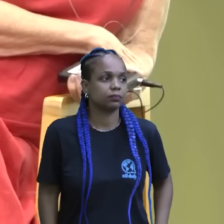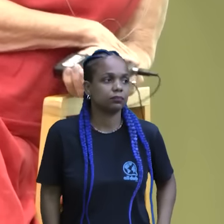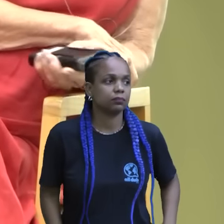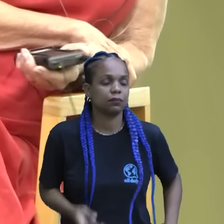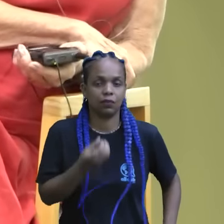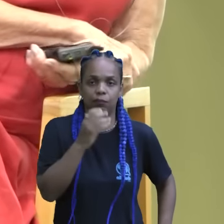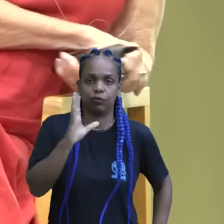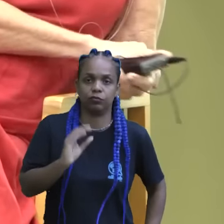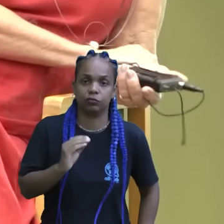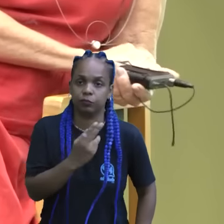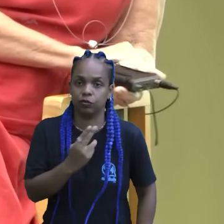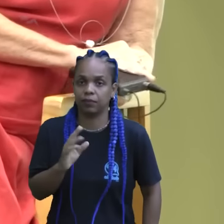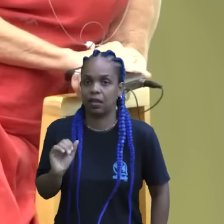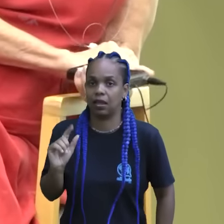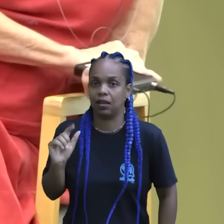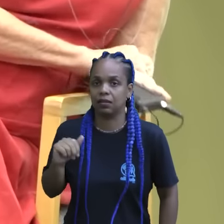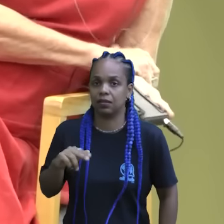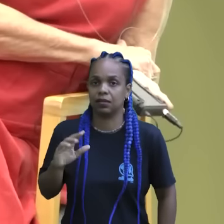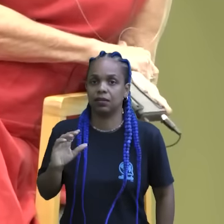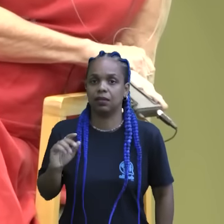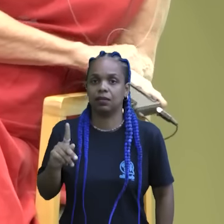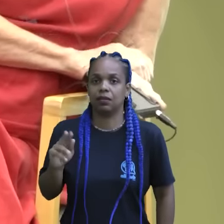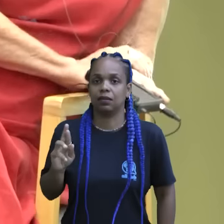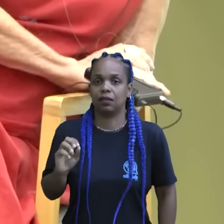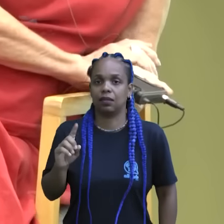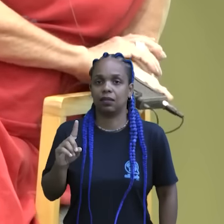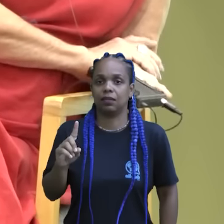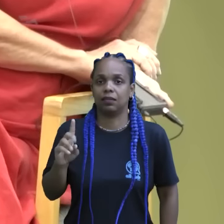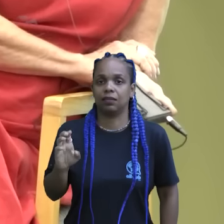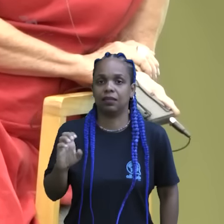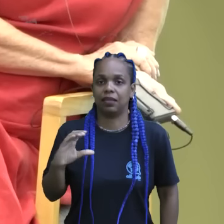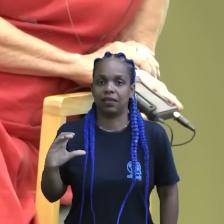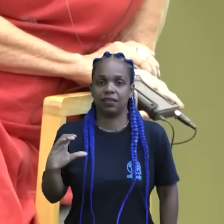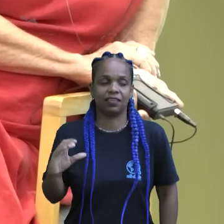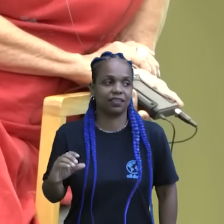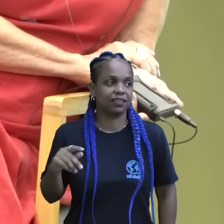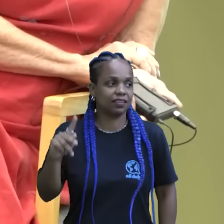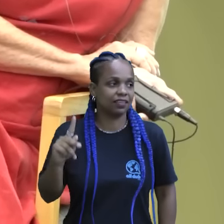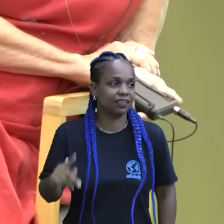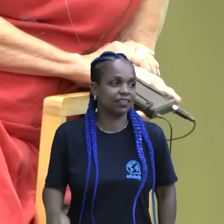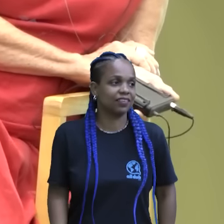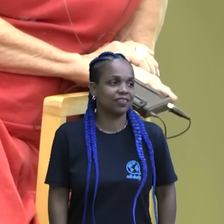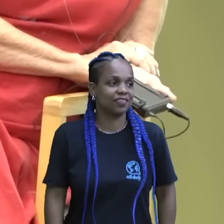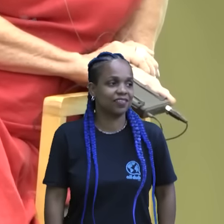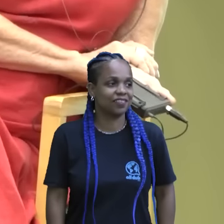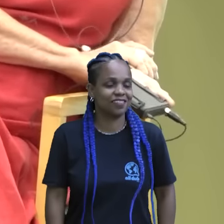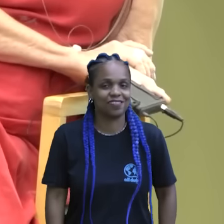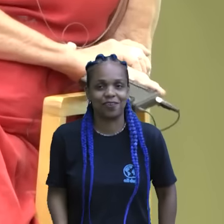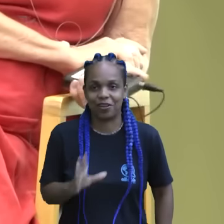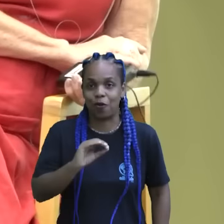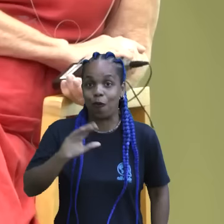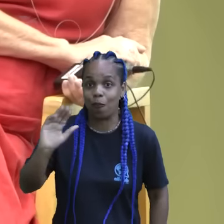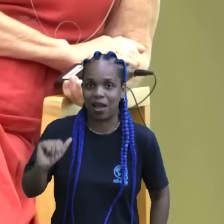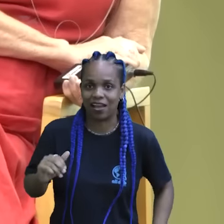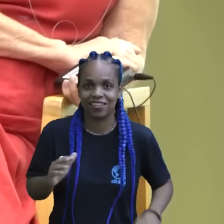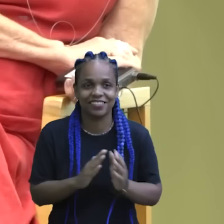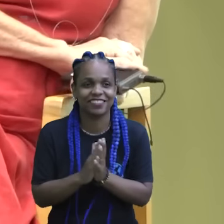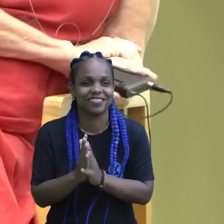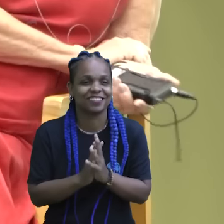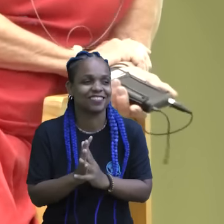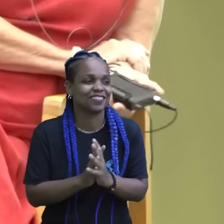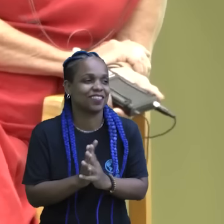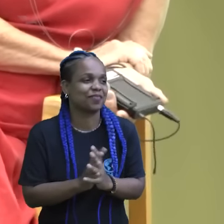Allan Kardec? Opa! Allan Kardec. Eu não queria falar. Opa! Ui! Não falando de